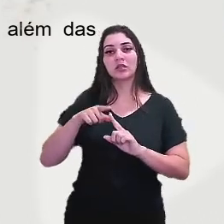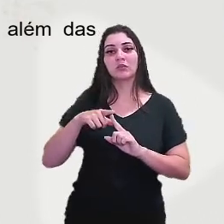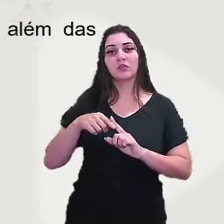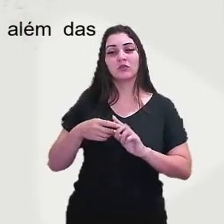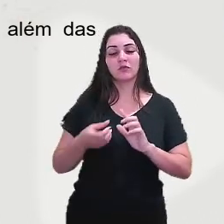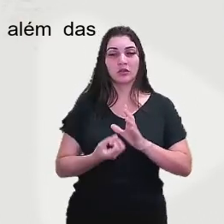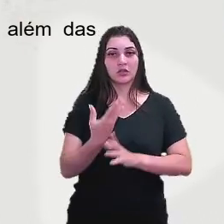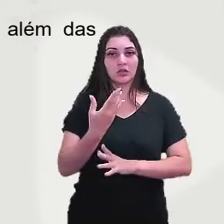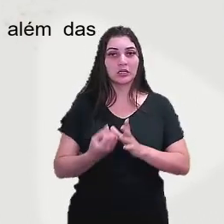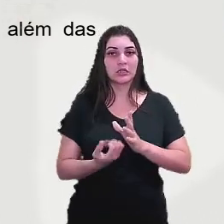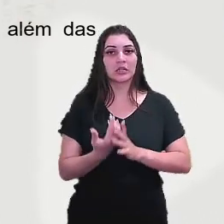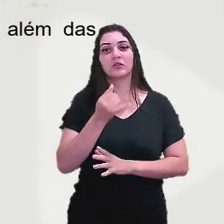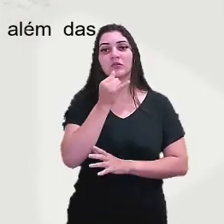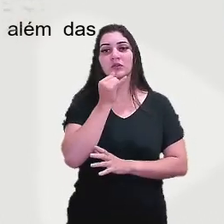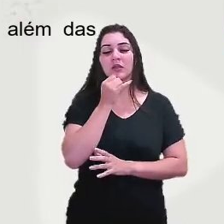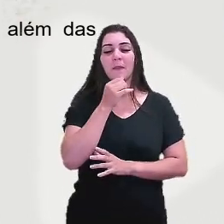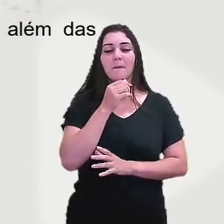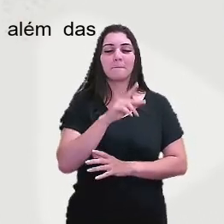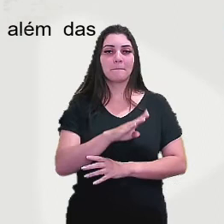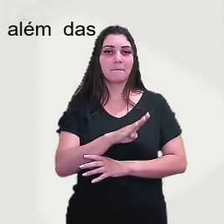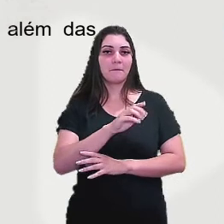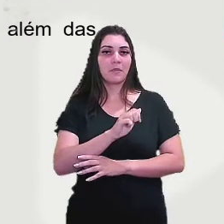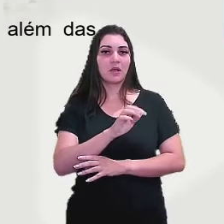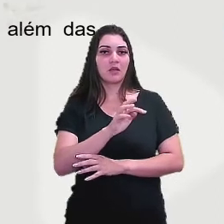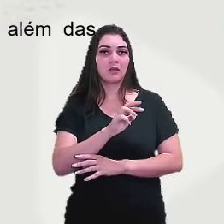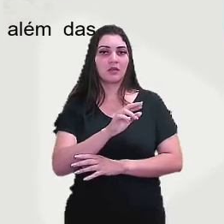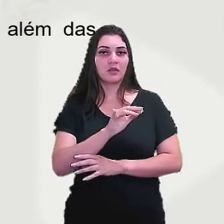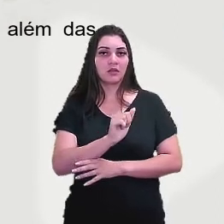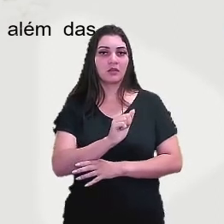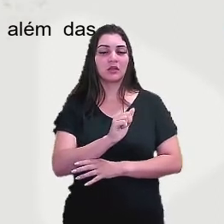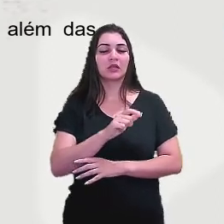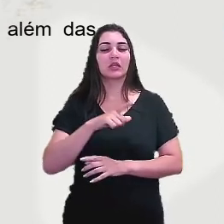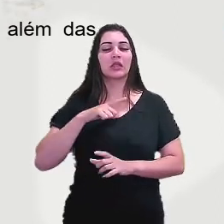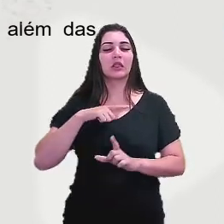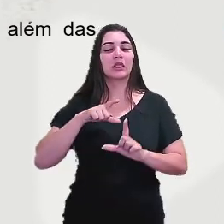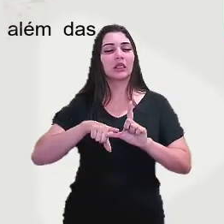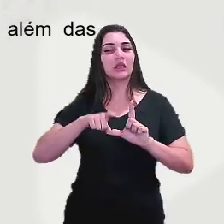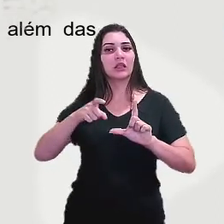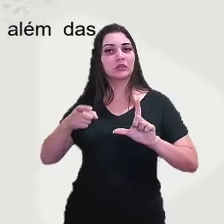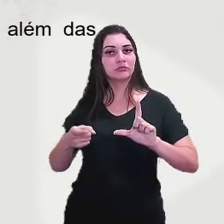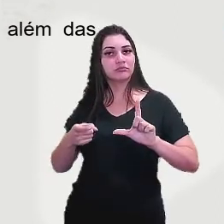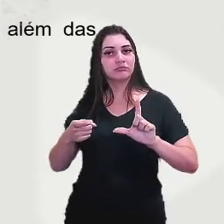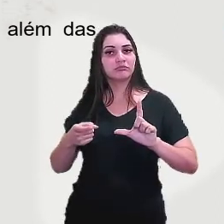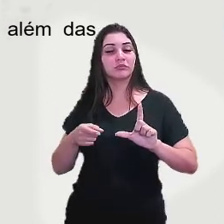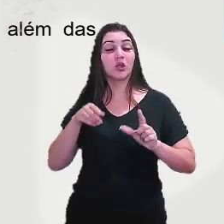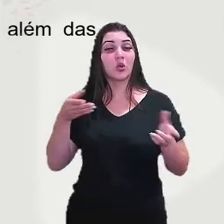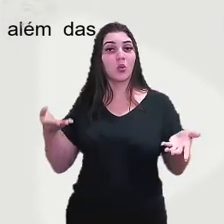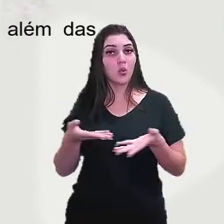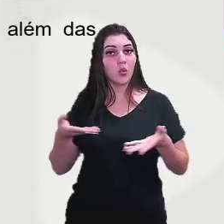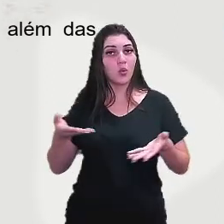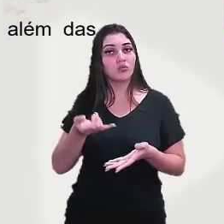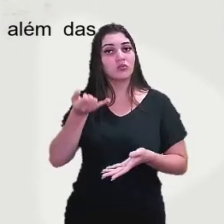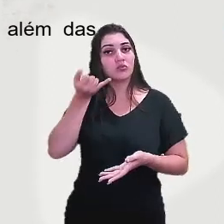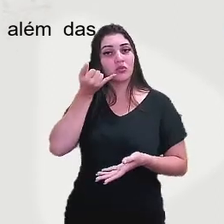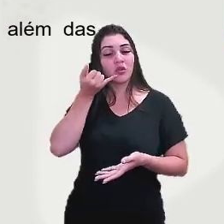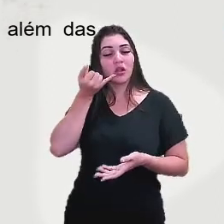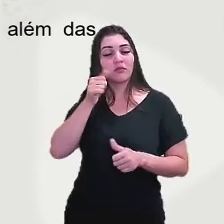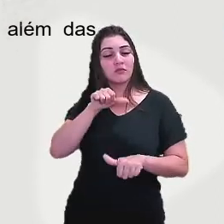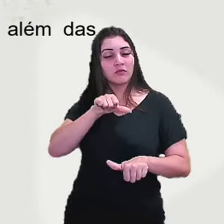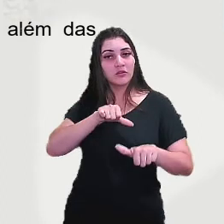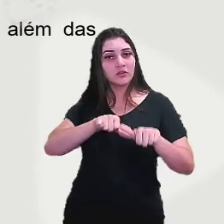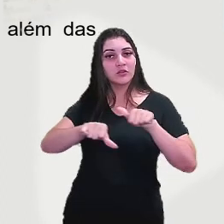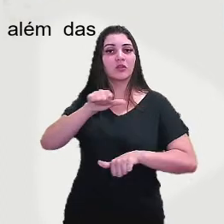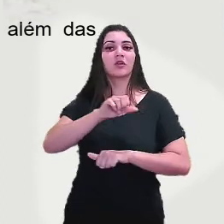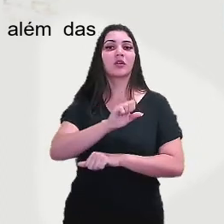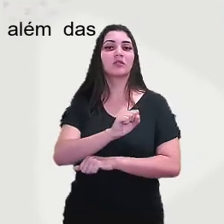fabricados com bateria de lítio, que permitia maior autonomia. Hoje, os celulares foram substituídos pelos smartphones,